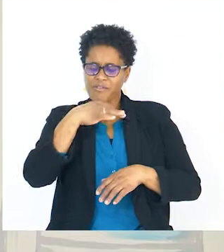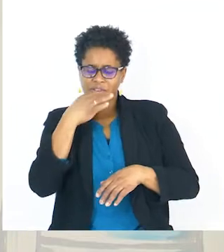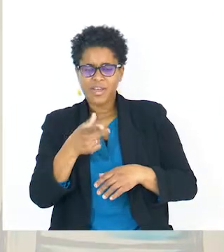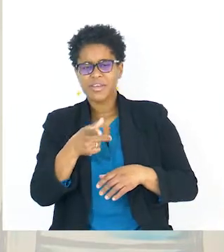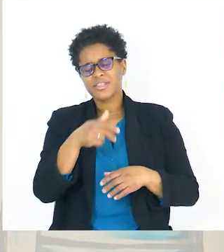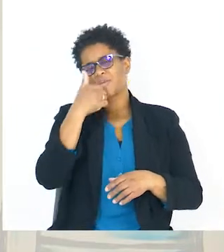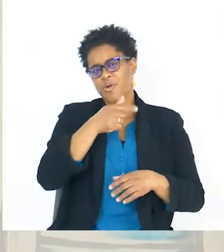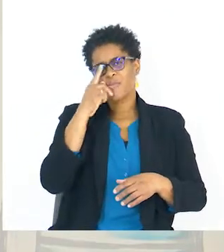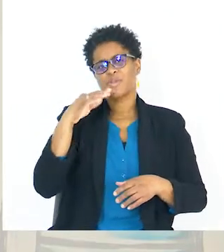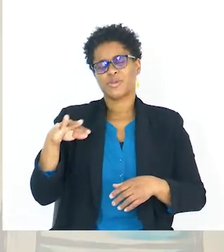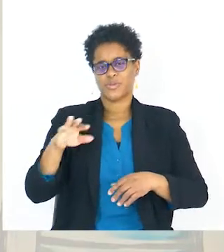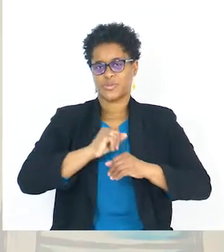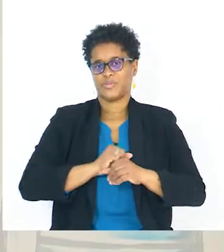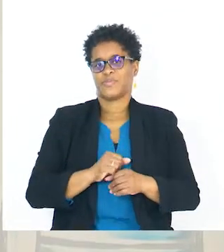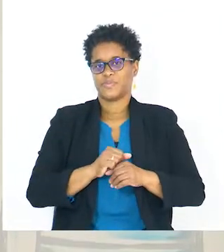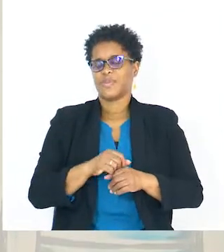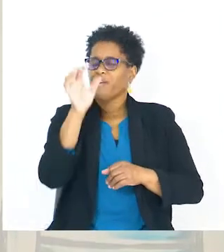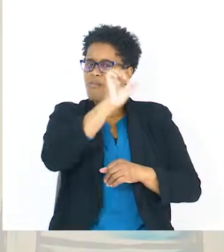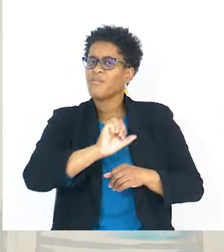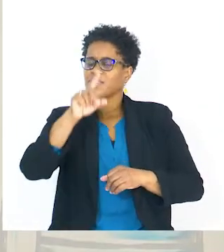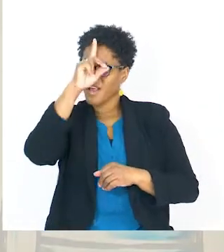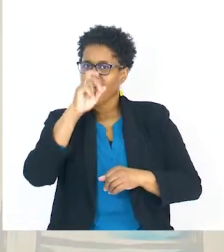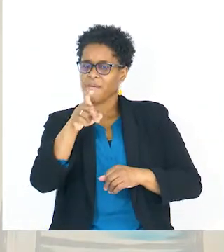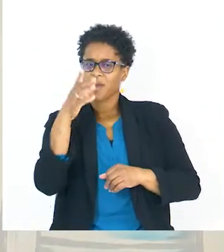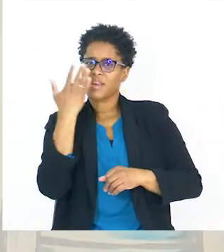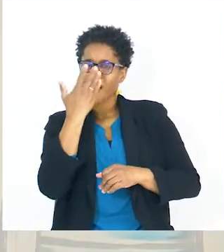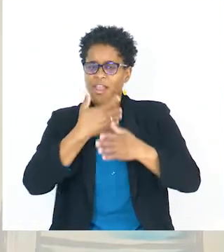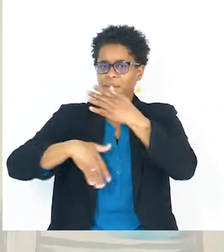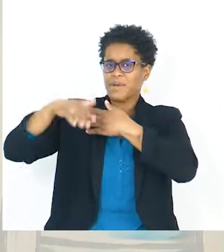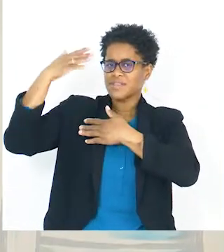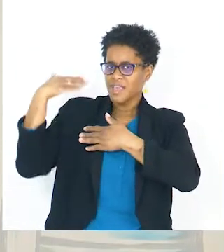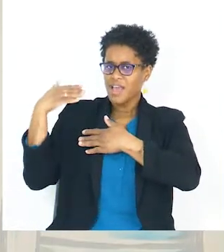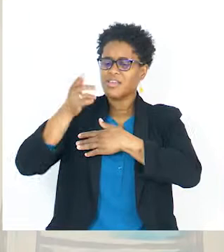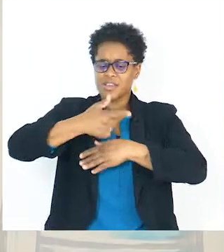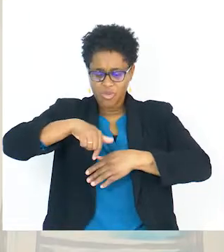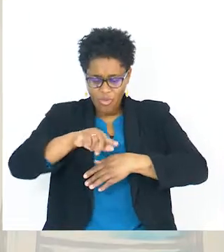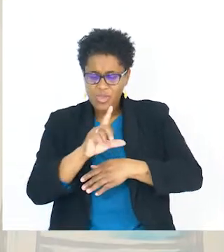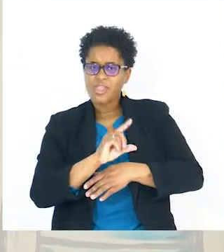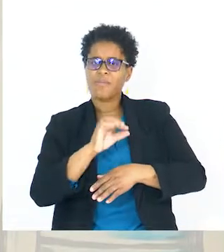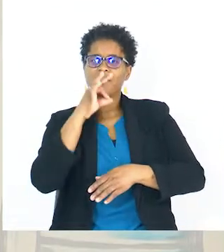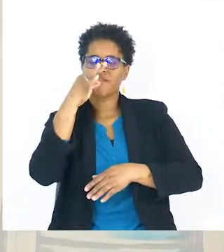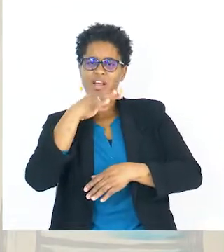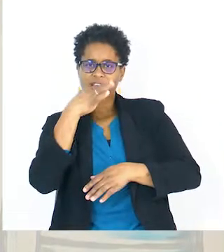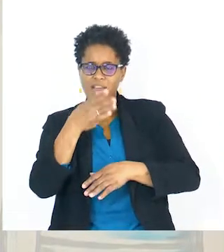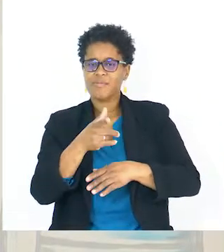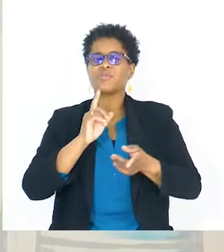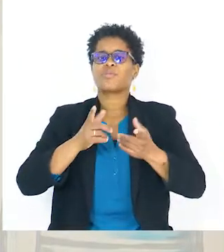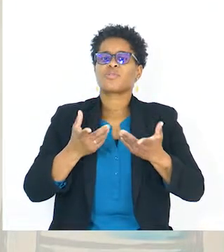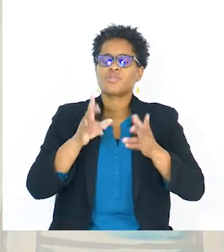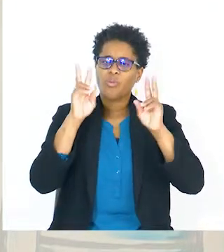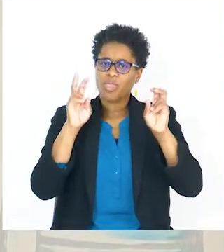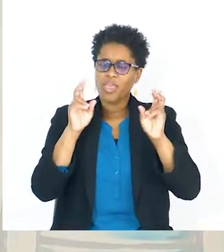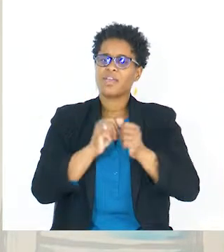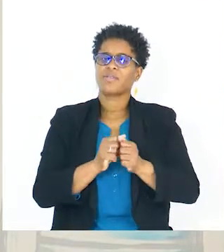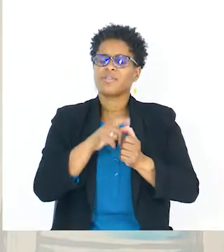falar sobre esse bom menino. Vocês estão a lembrar que na aula passada nós também falamos de